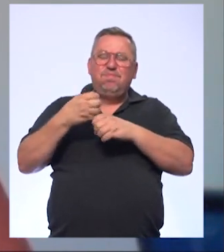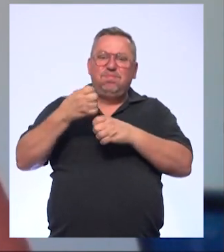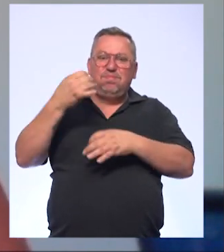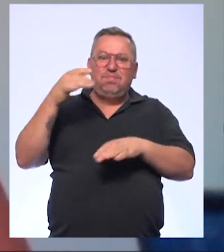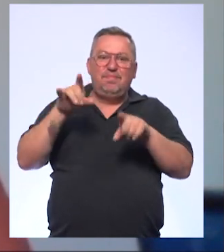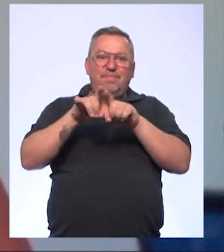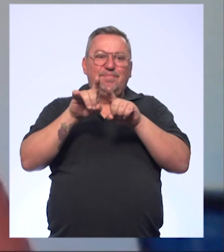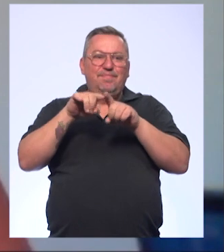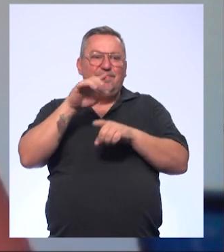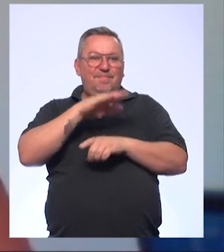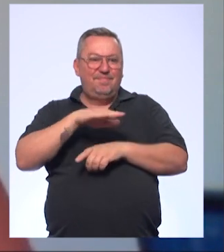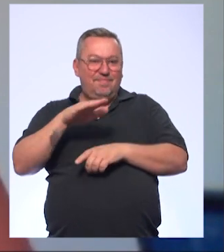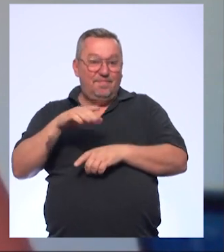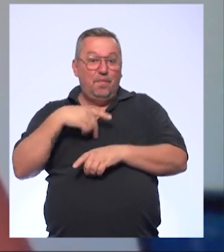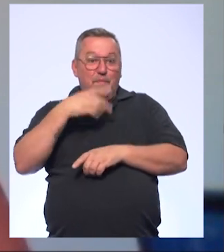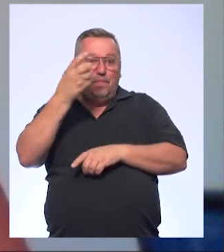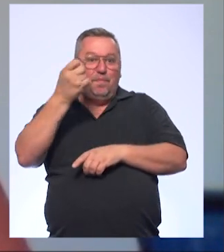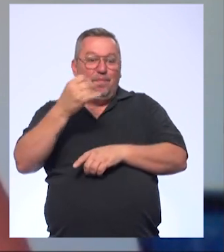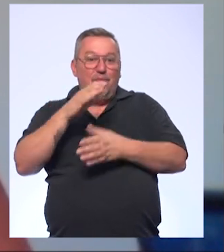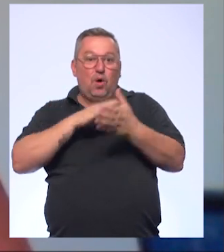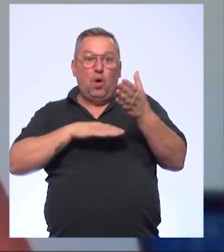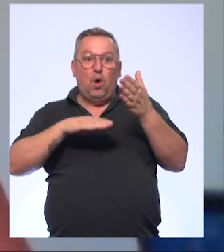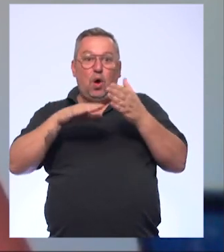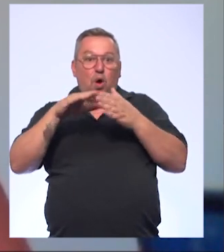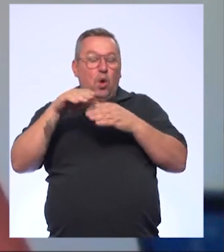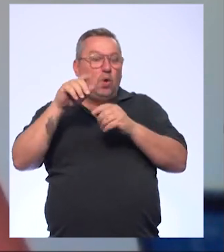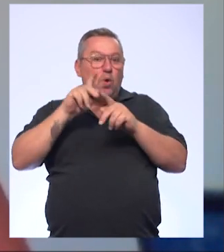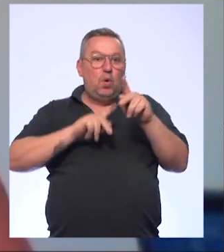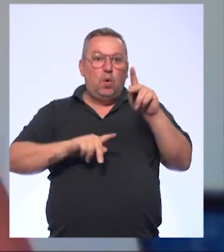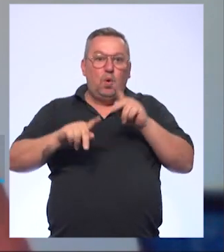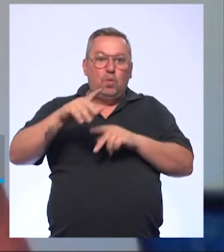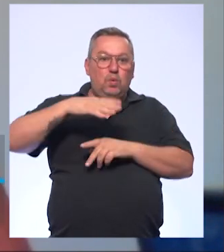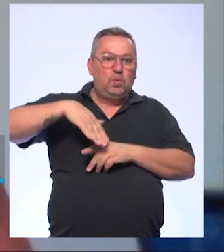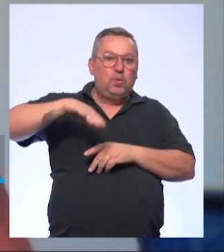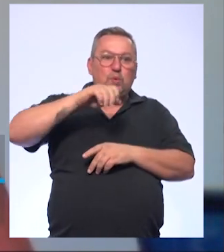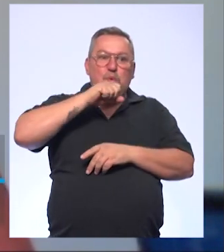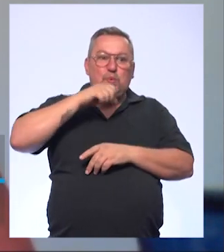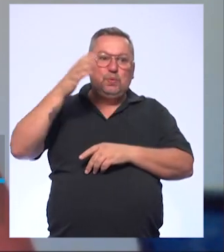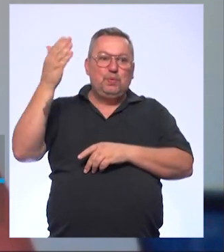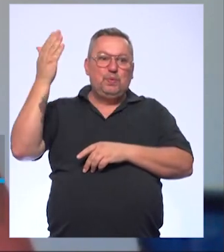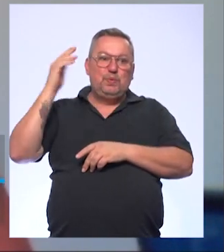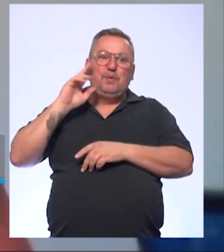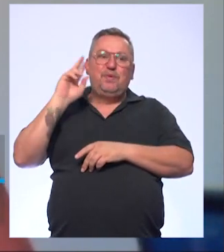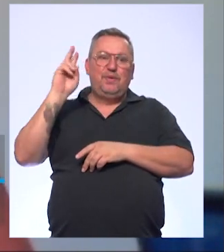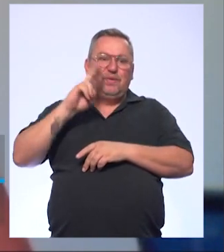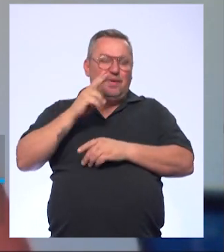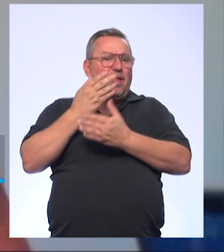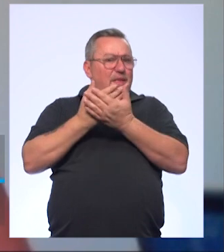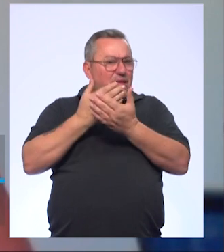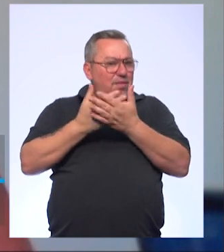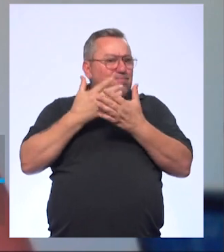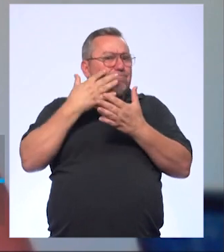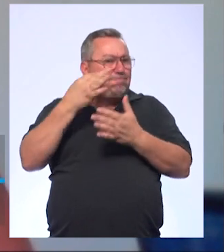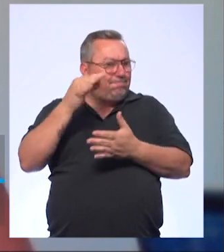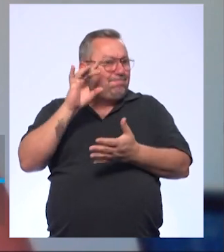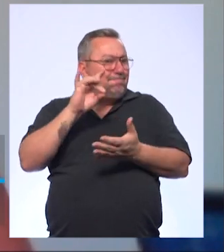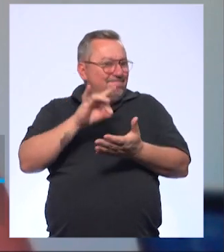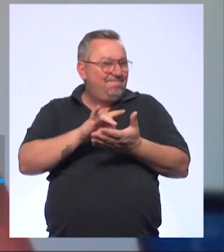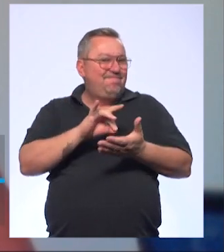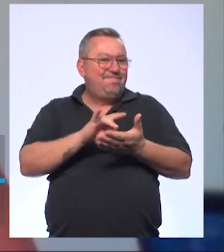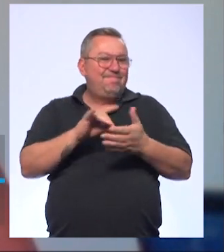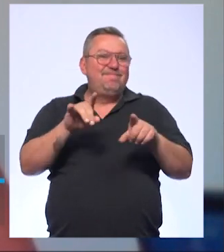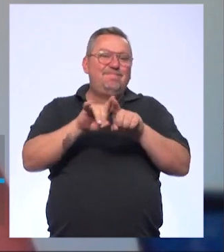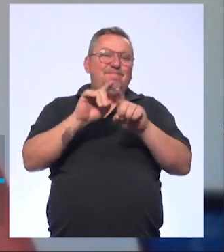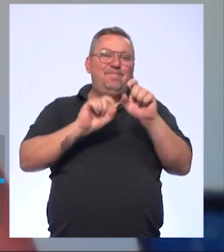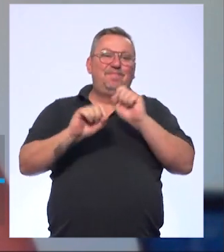as crianças apontaram todas as civilizações do mundo antigo, sinal que elas prestaram bastante atenção nas aulas, a professora Janaína,